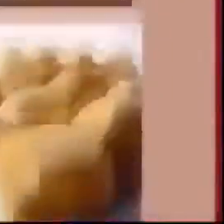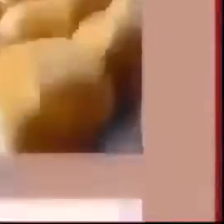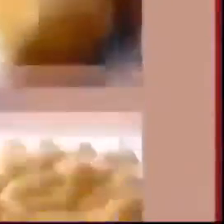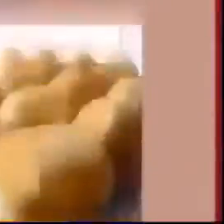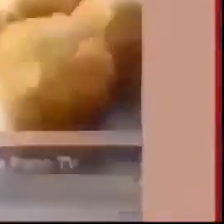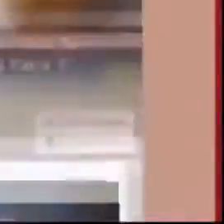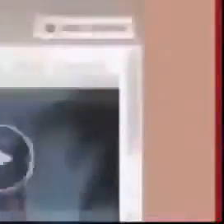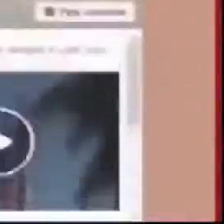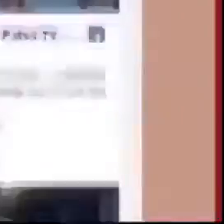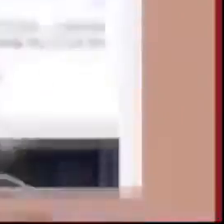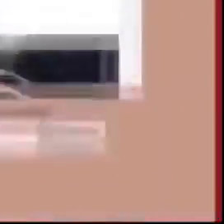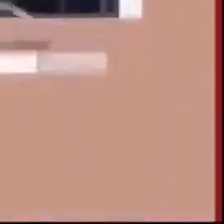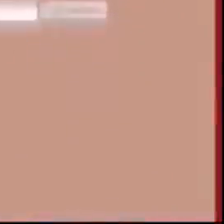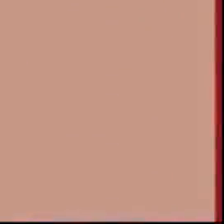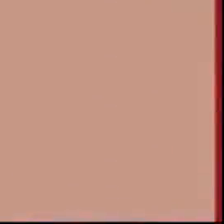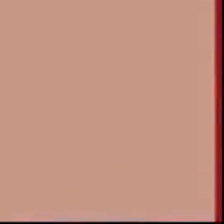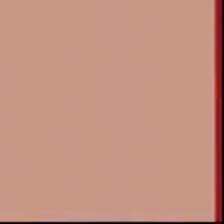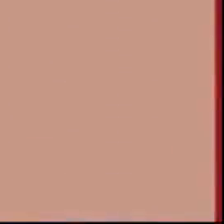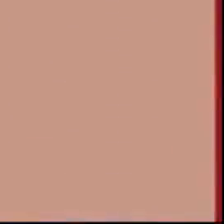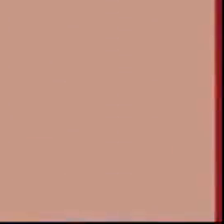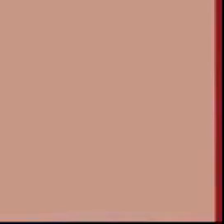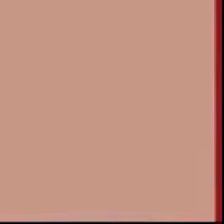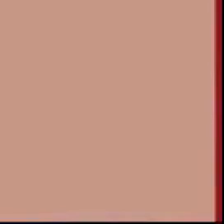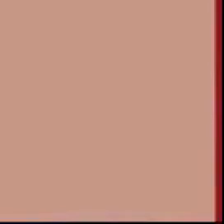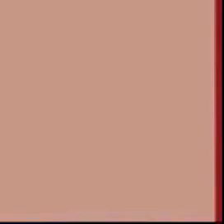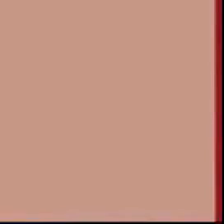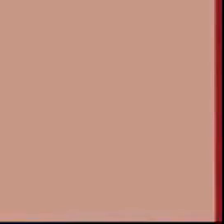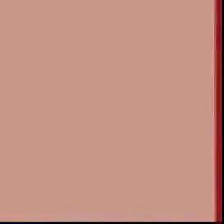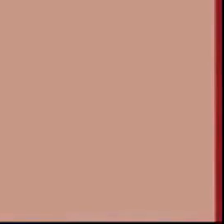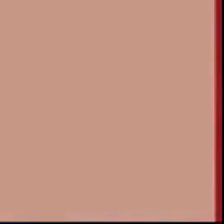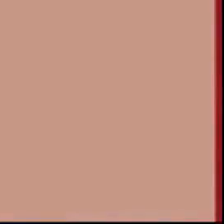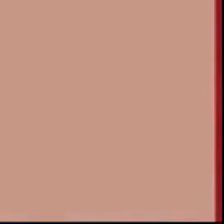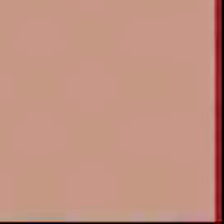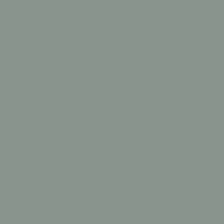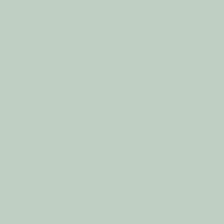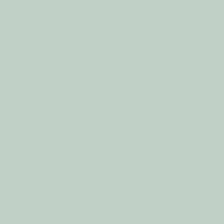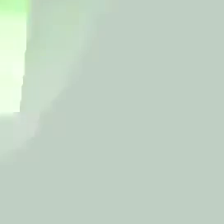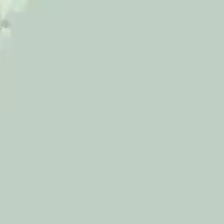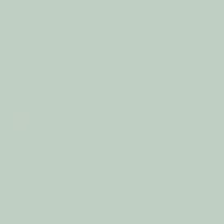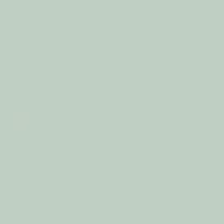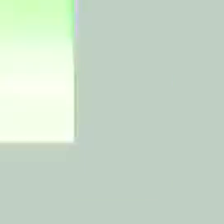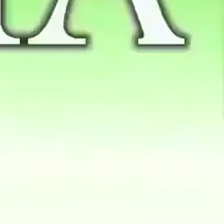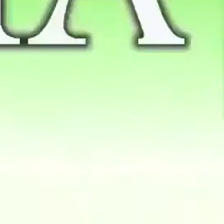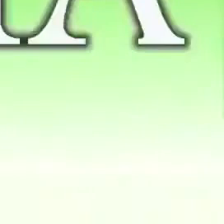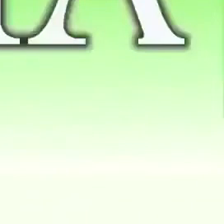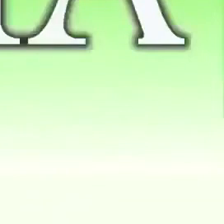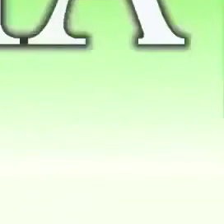outras notícias você confere no nosso site www.lagoatv.com.